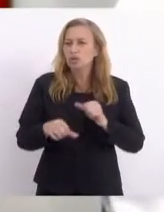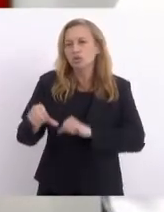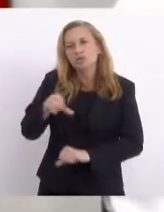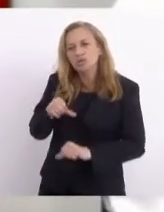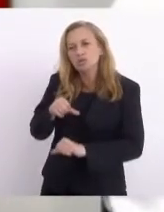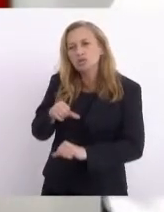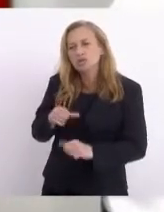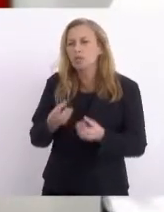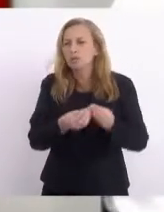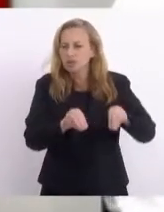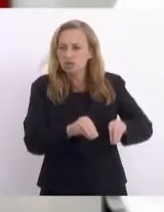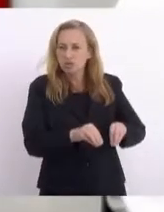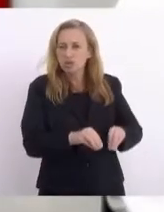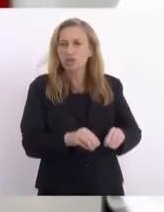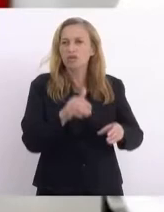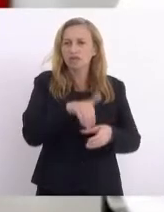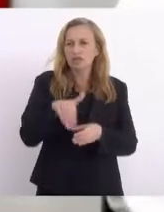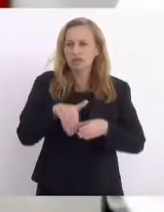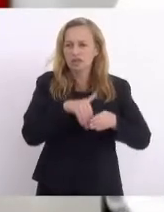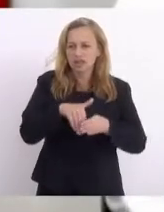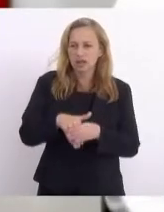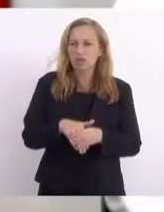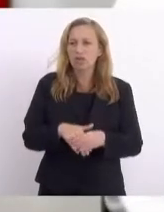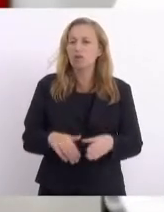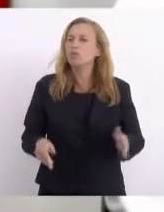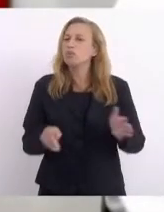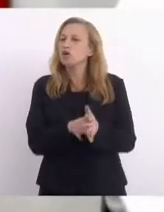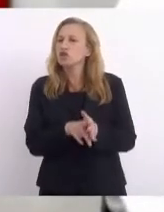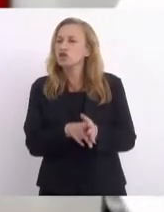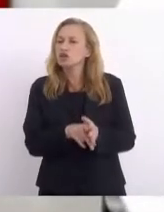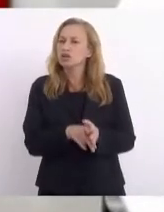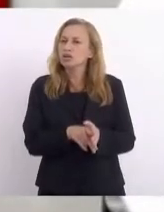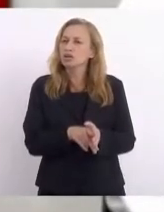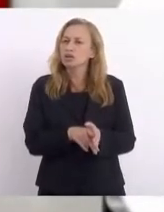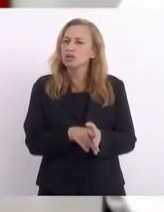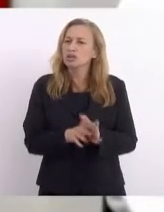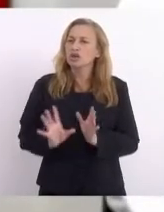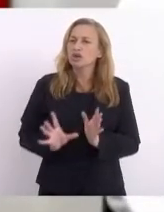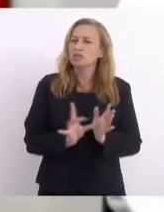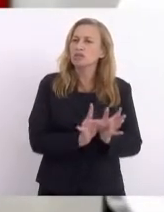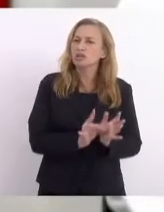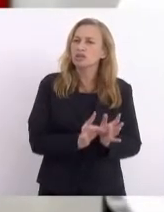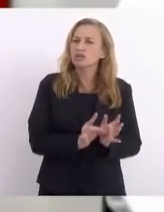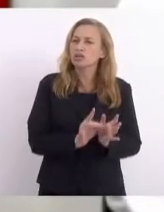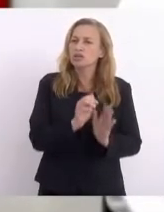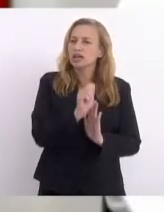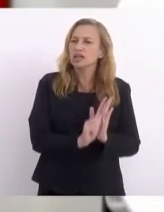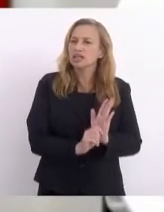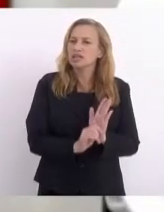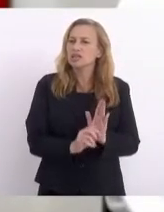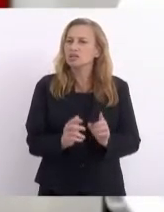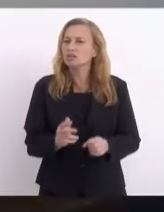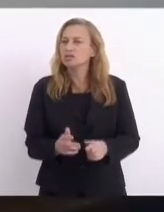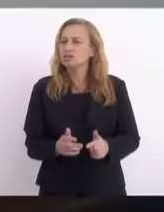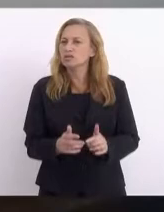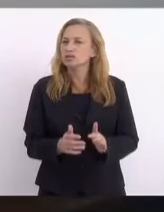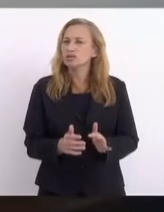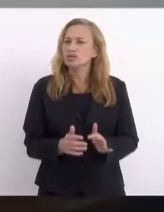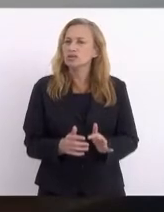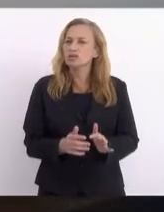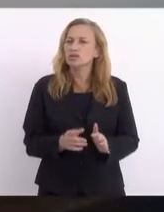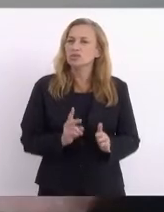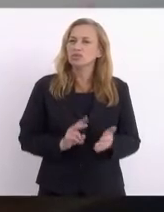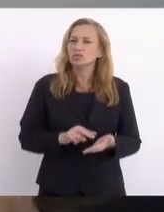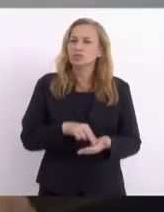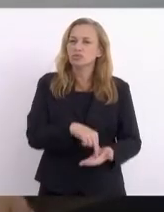contrários estão prejudicadas. Em votação, o projeto assim emendado na redação do vencido. Se vocês aprovam, permaneçam